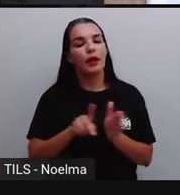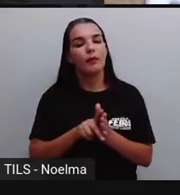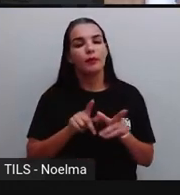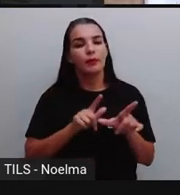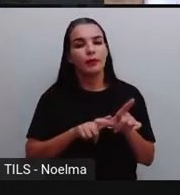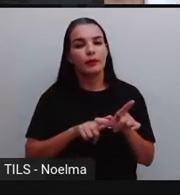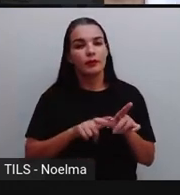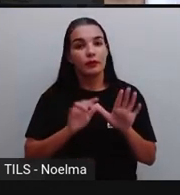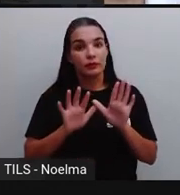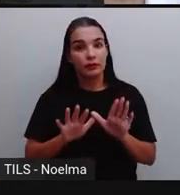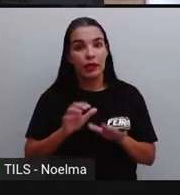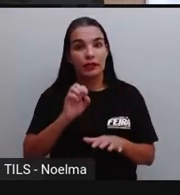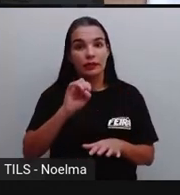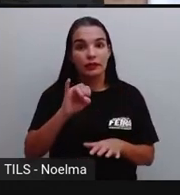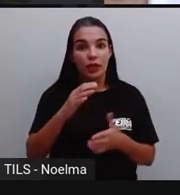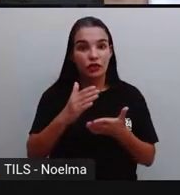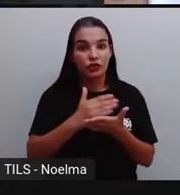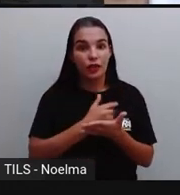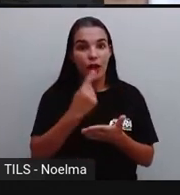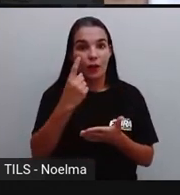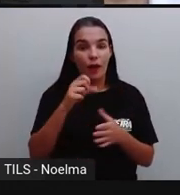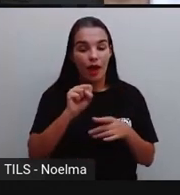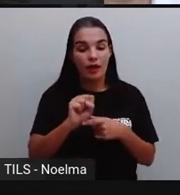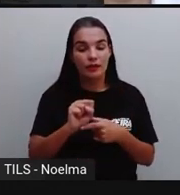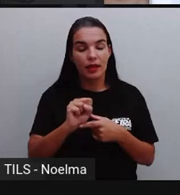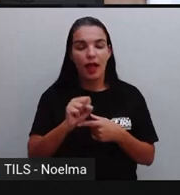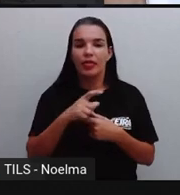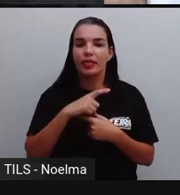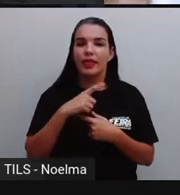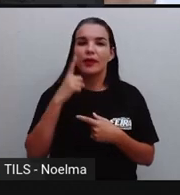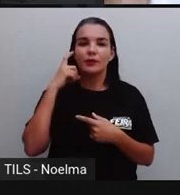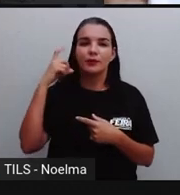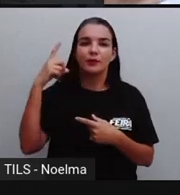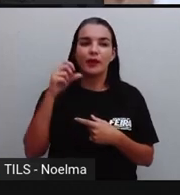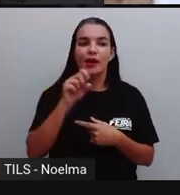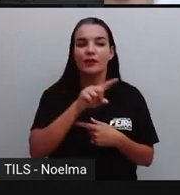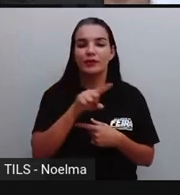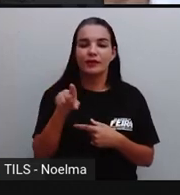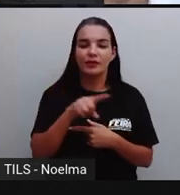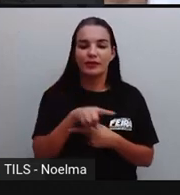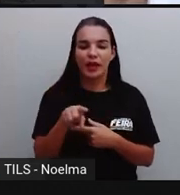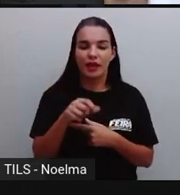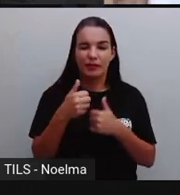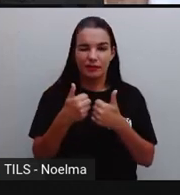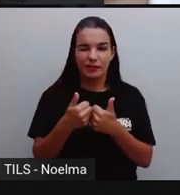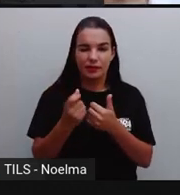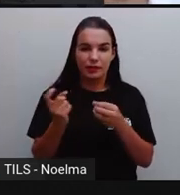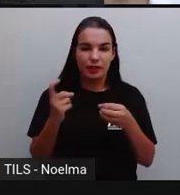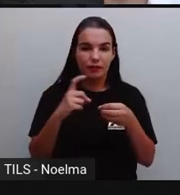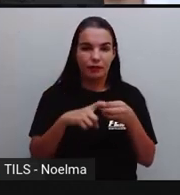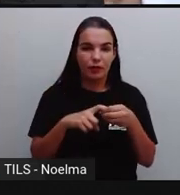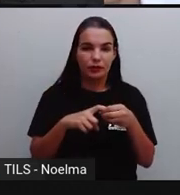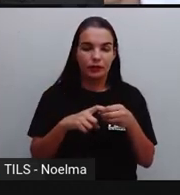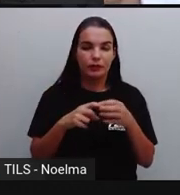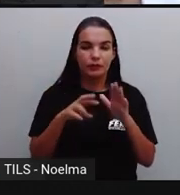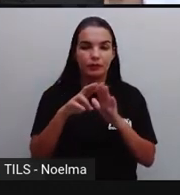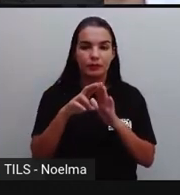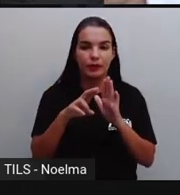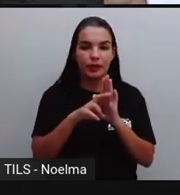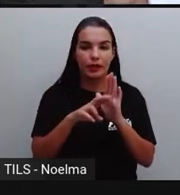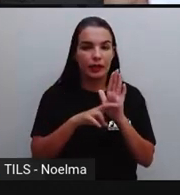se eu tirar uma letra si, aí ele vai passar a ter som de z. A gente volta lá para a nossa regrinha